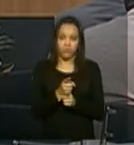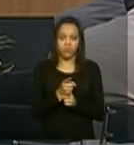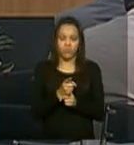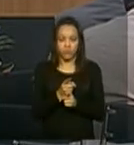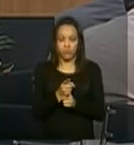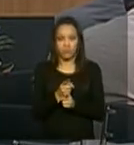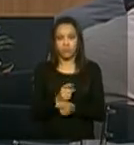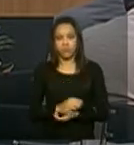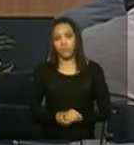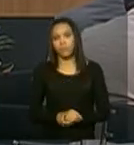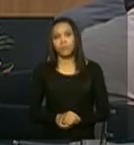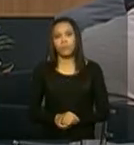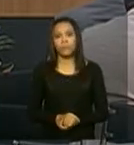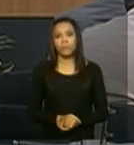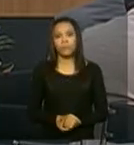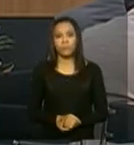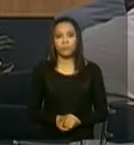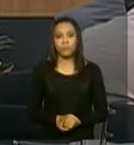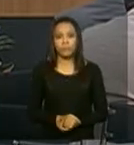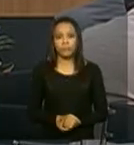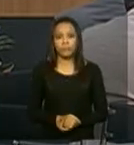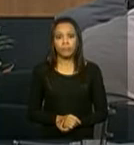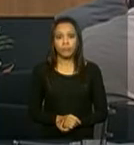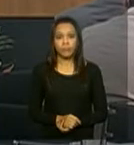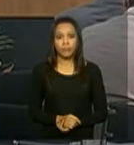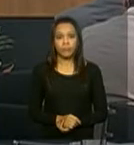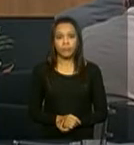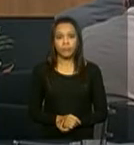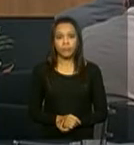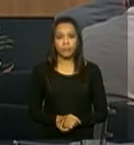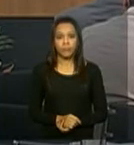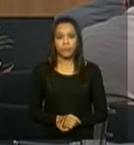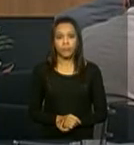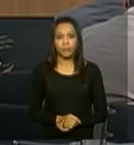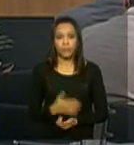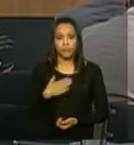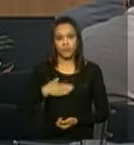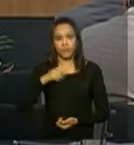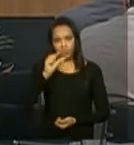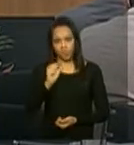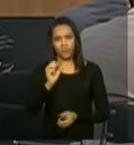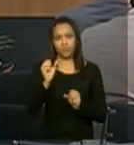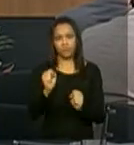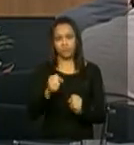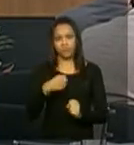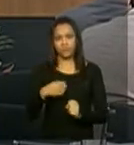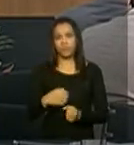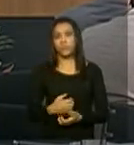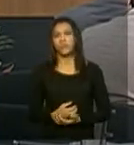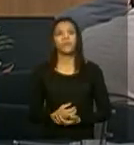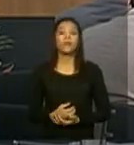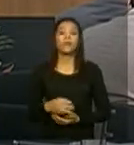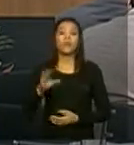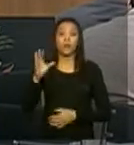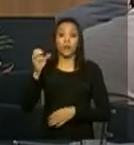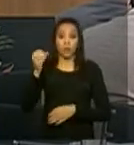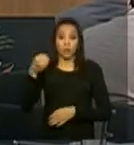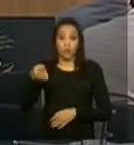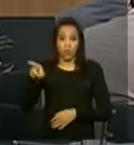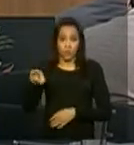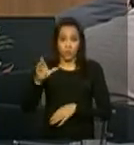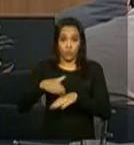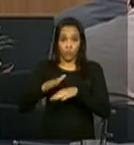vão tornar falar português só um minutinho doutora posso eu posso apresentar o doutor hélio luna